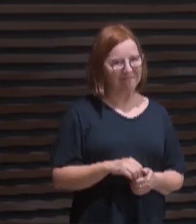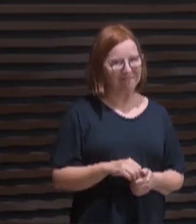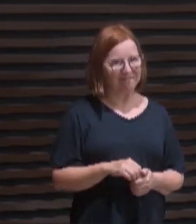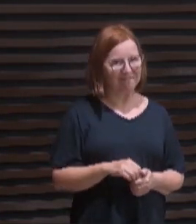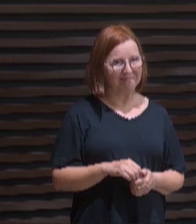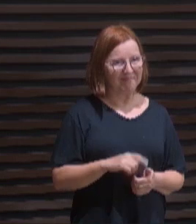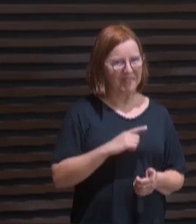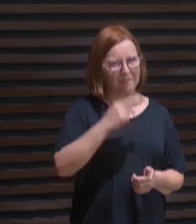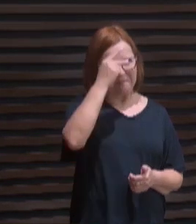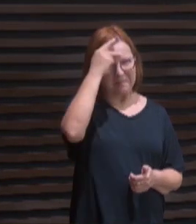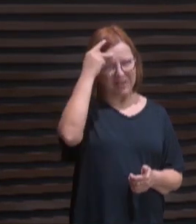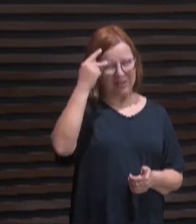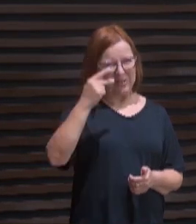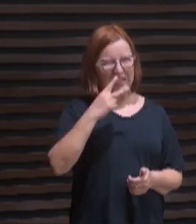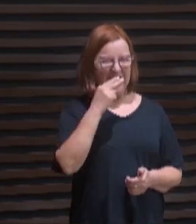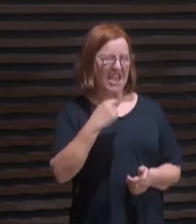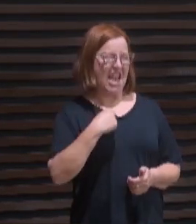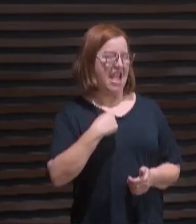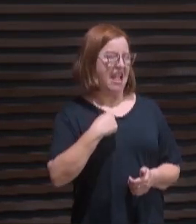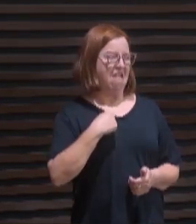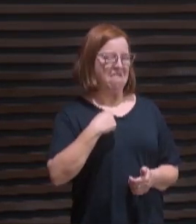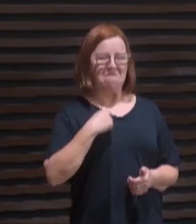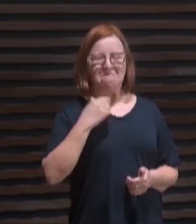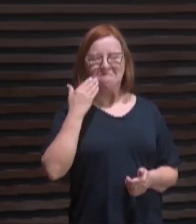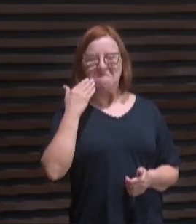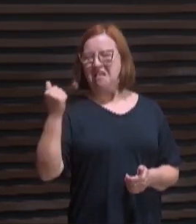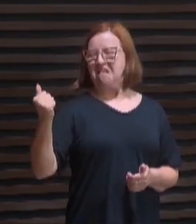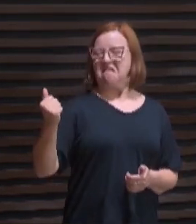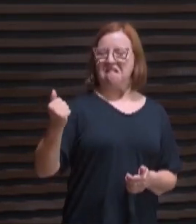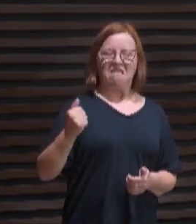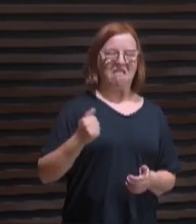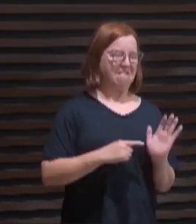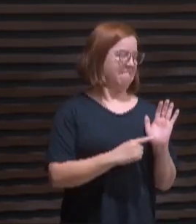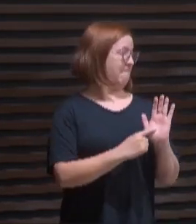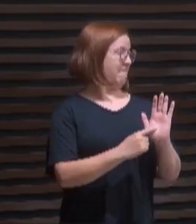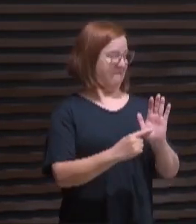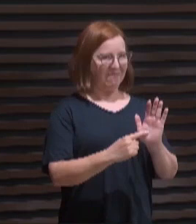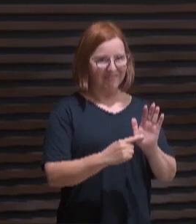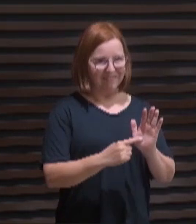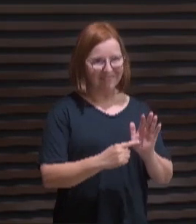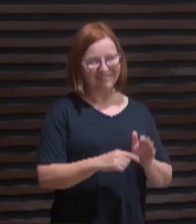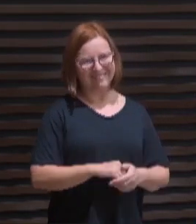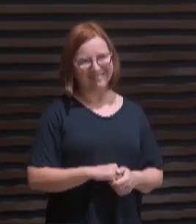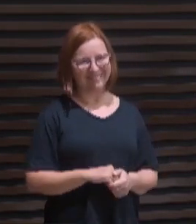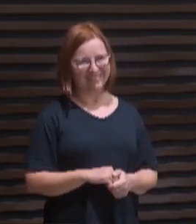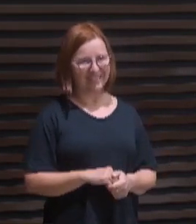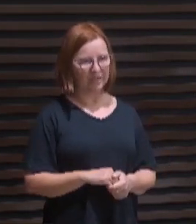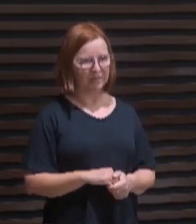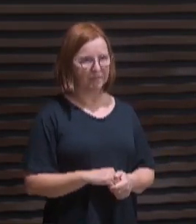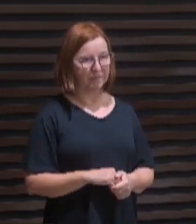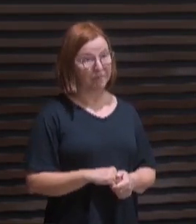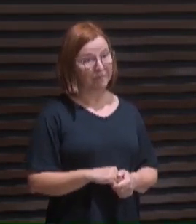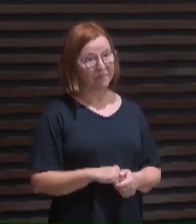tendência de puxar o pedigree, de querer mostrar o que tem, que sabe, e a